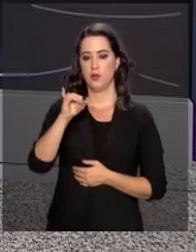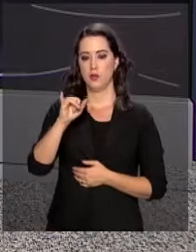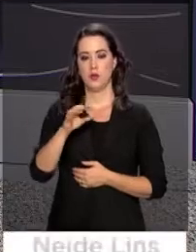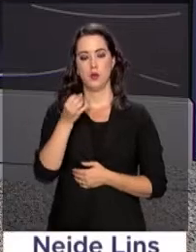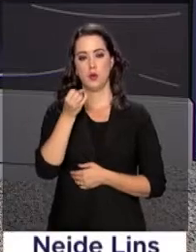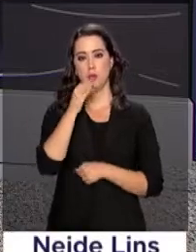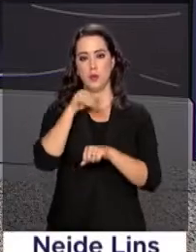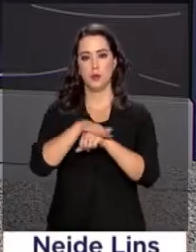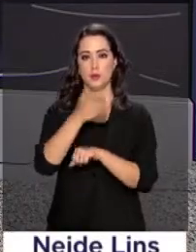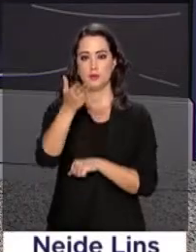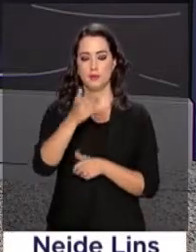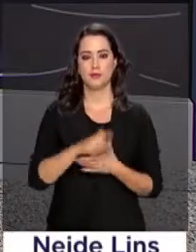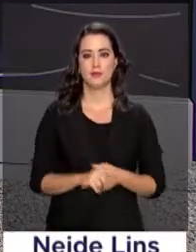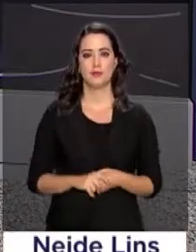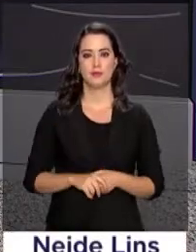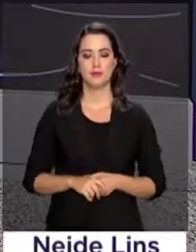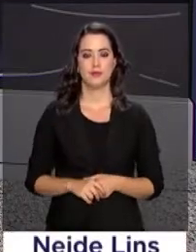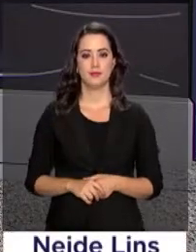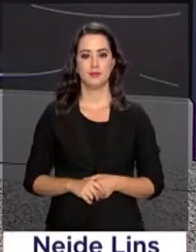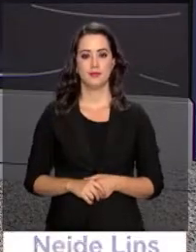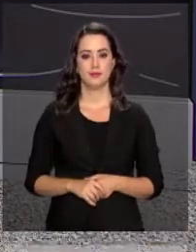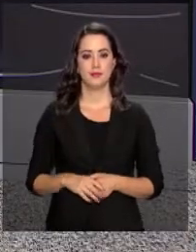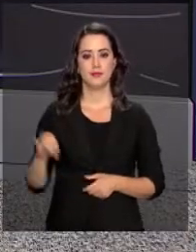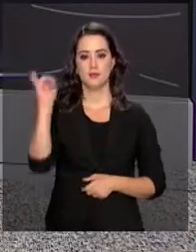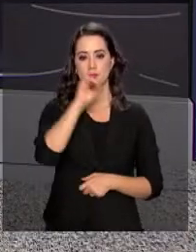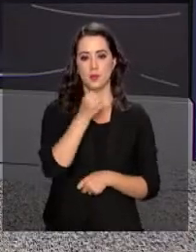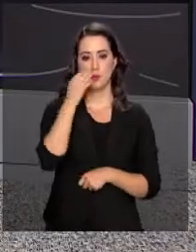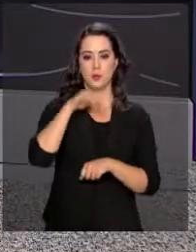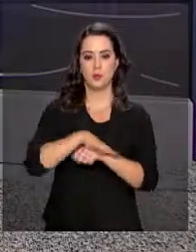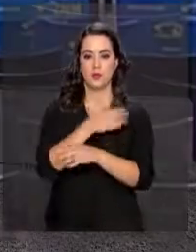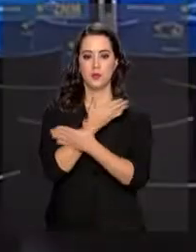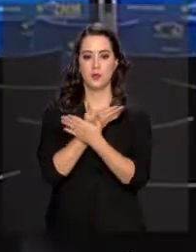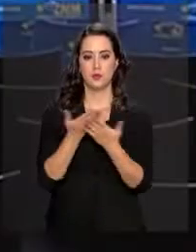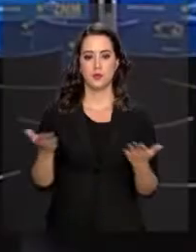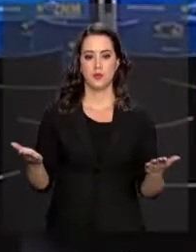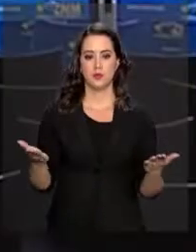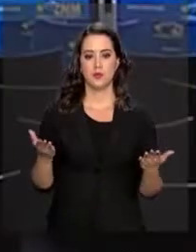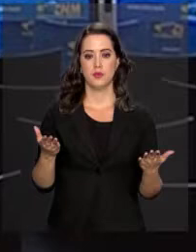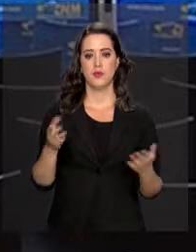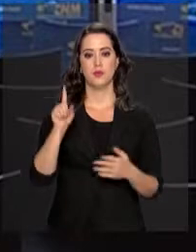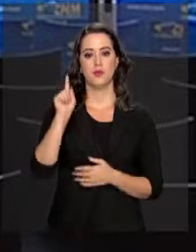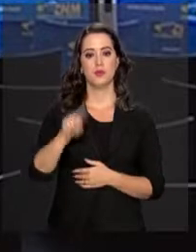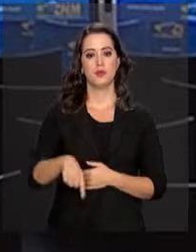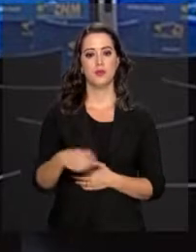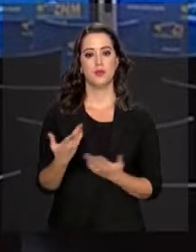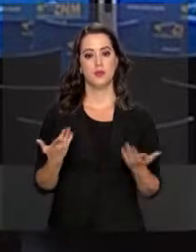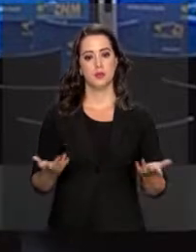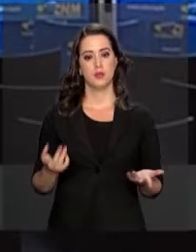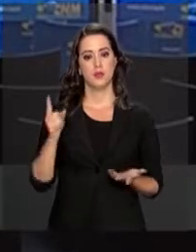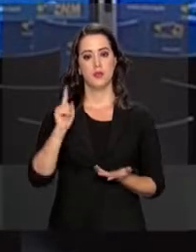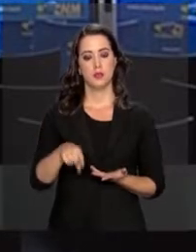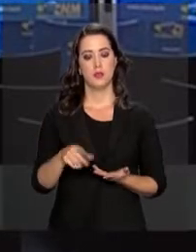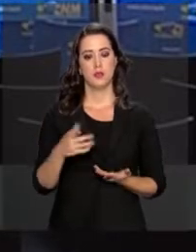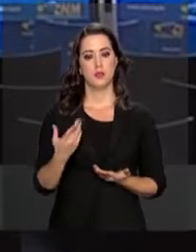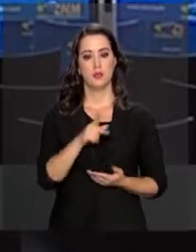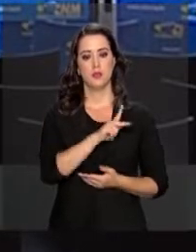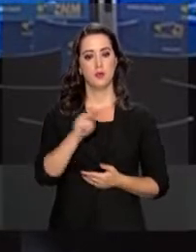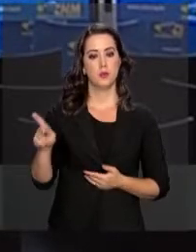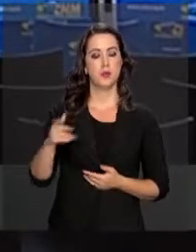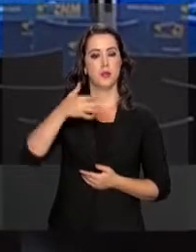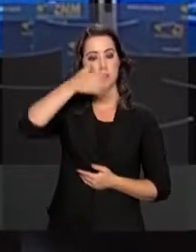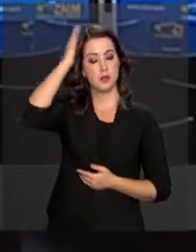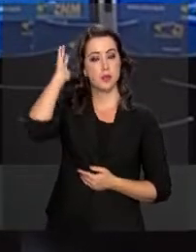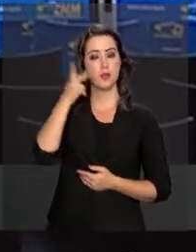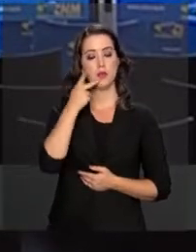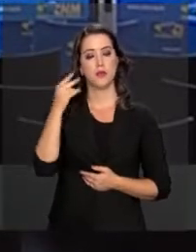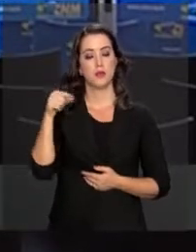pra você e roberto boa noite pra você e boa noite boa noite a todos exatamente isso eo presidente michel temer